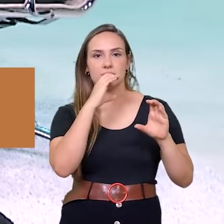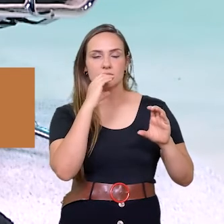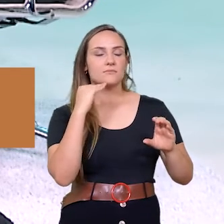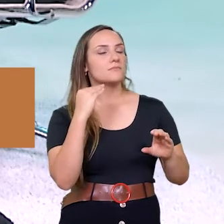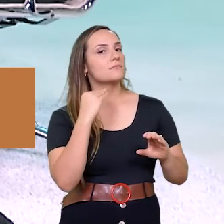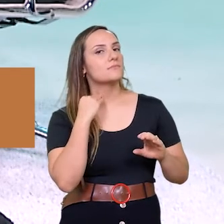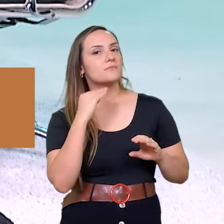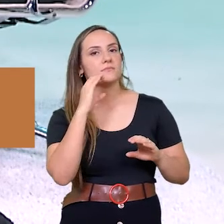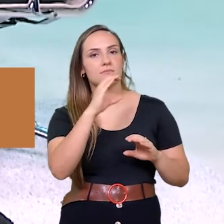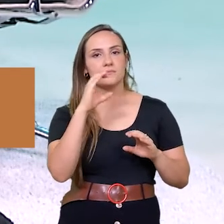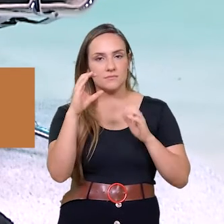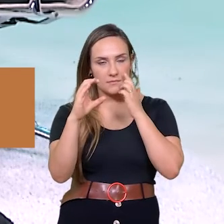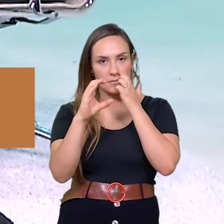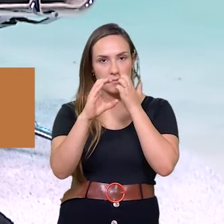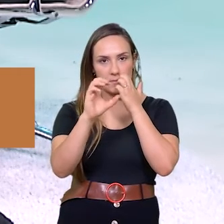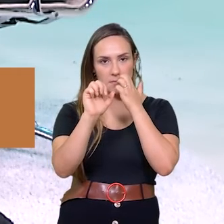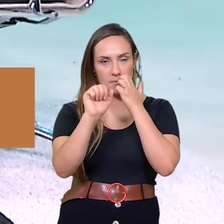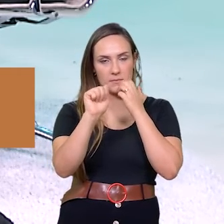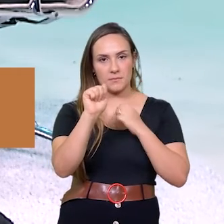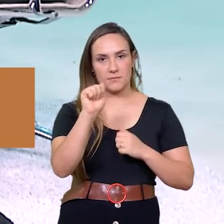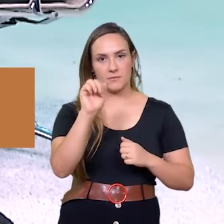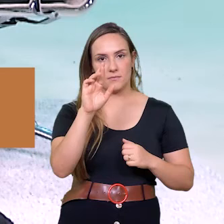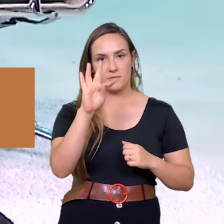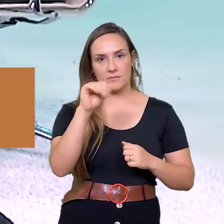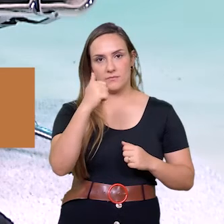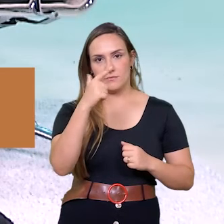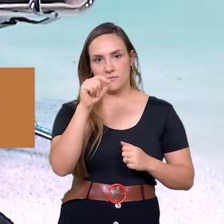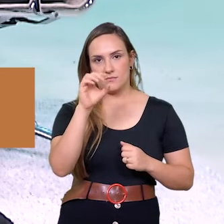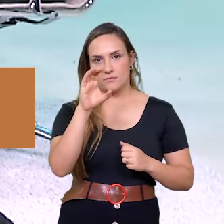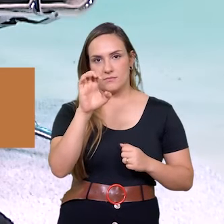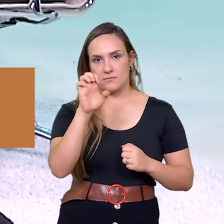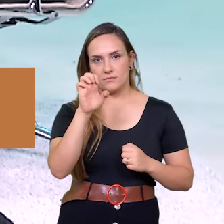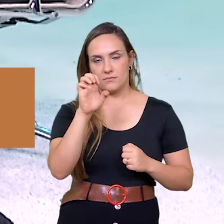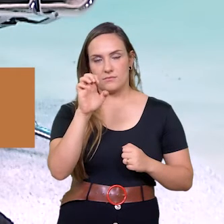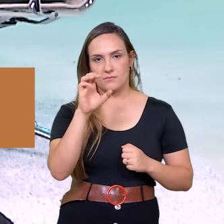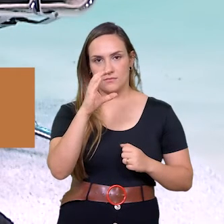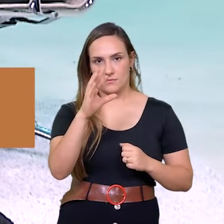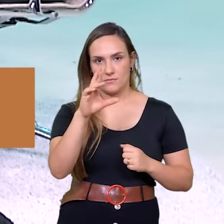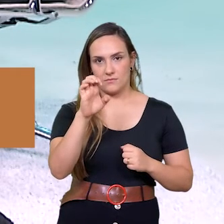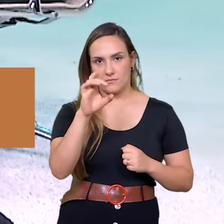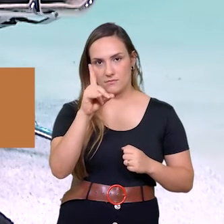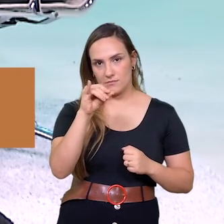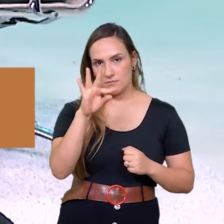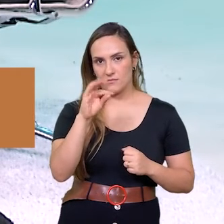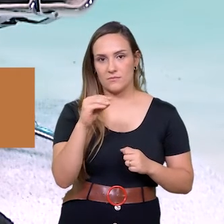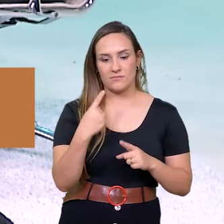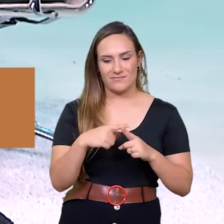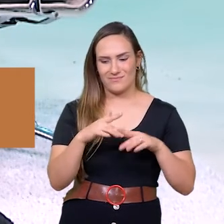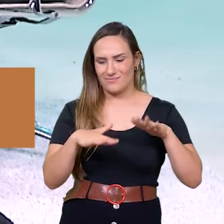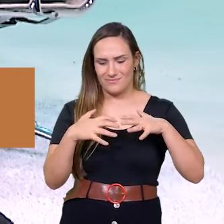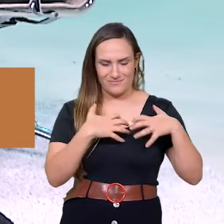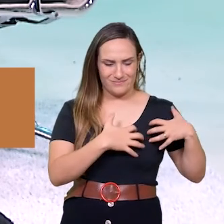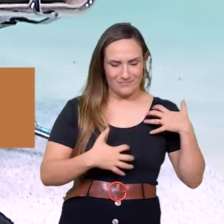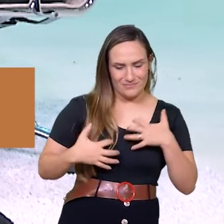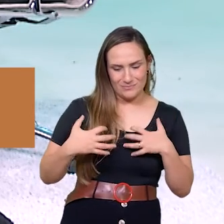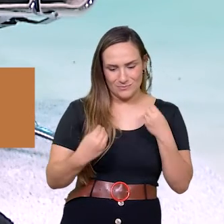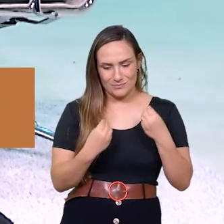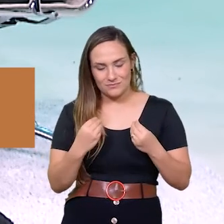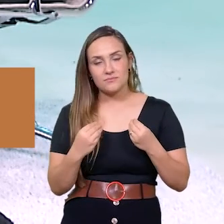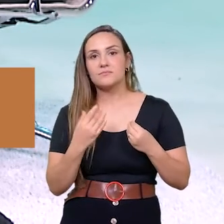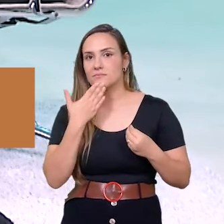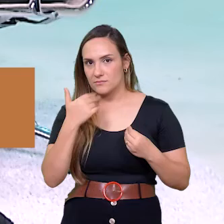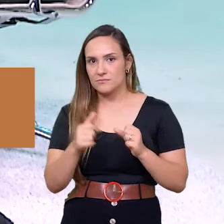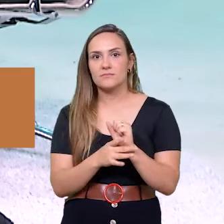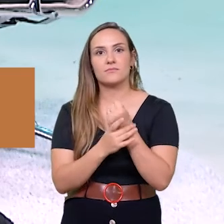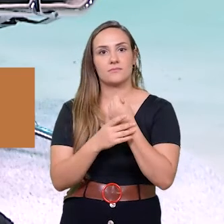que se tenha, um cartão de crédito, uma coisa que vai consumir muito a sua paz, né, e a sua segurança